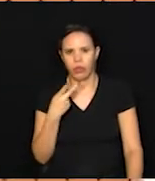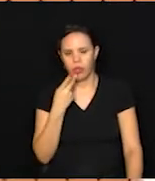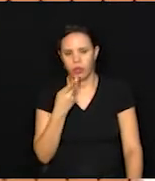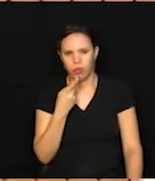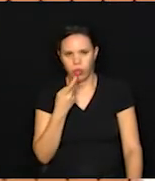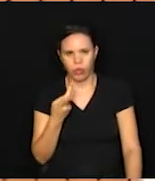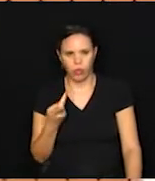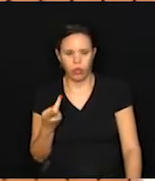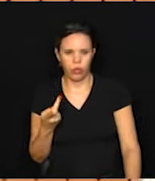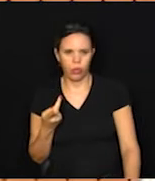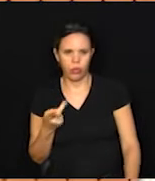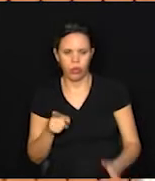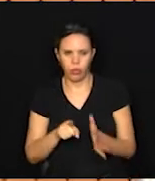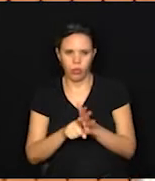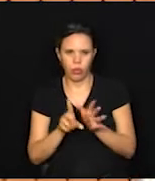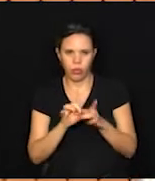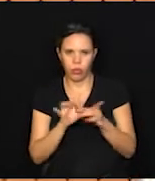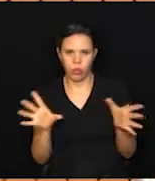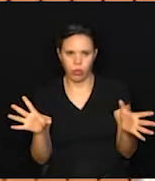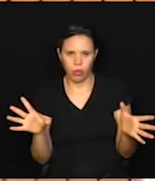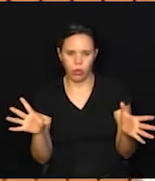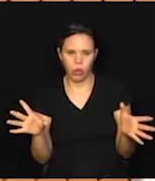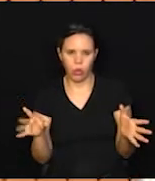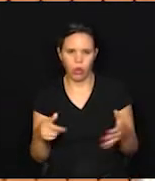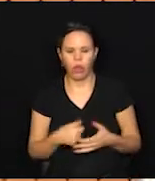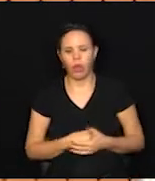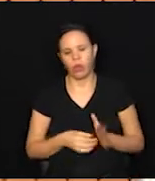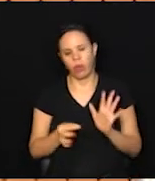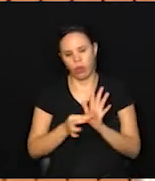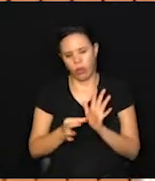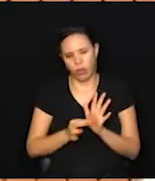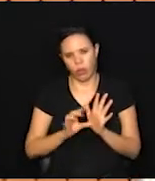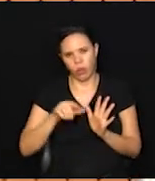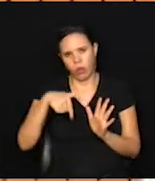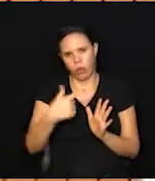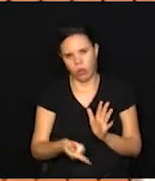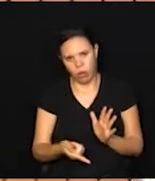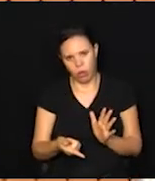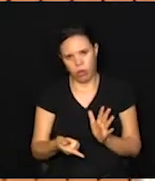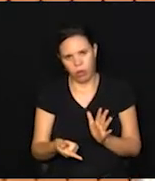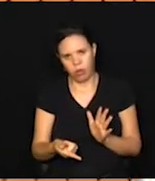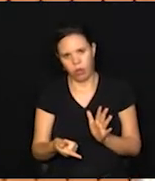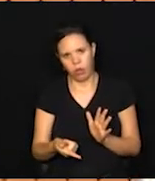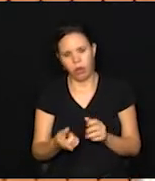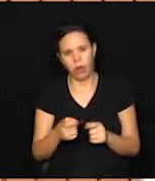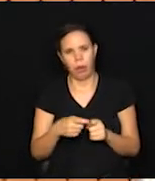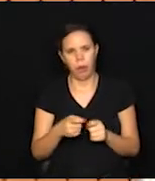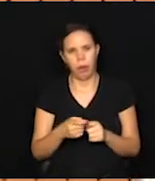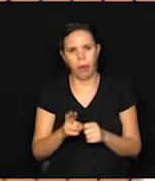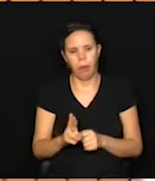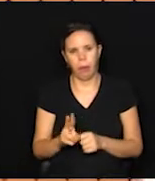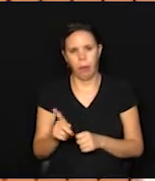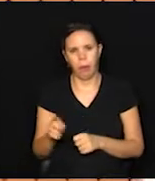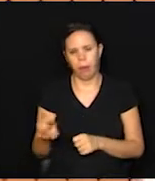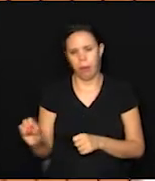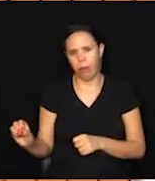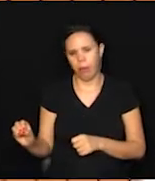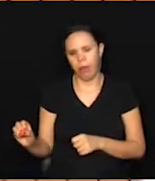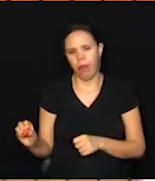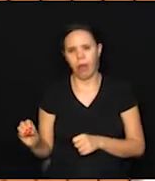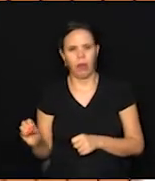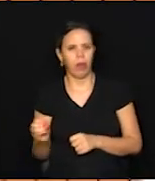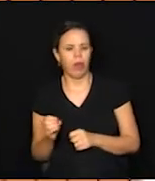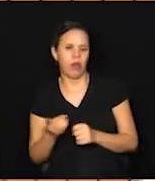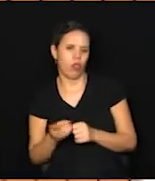considerações, fique à vontade, faça os seus questionamentos, em seguida, seja o doutor Pedro, o doutor Pedro, a